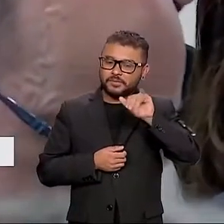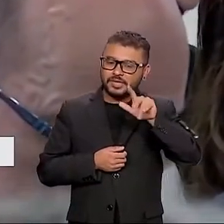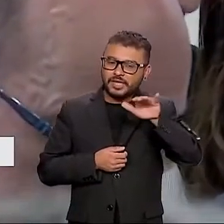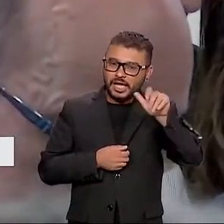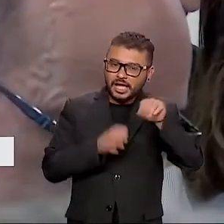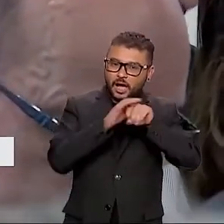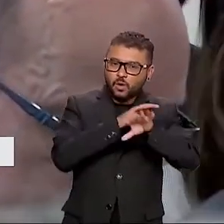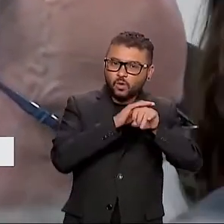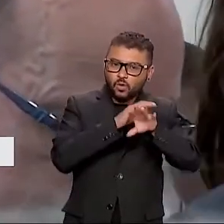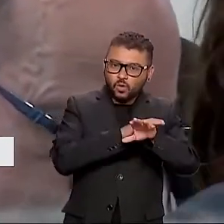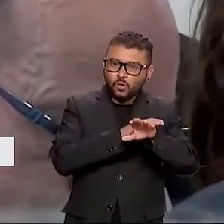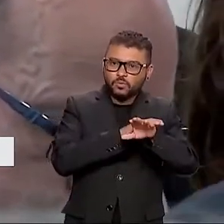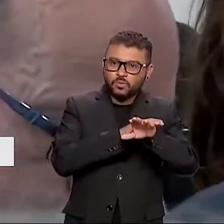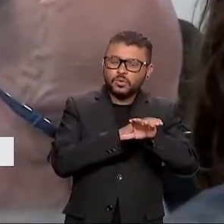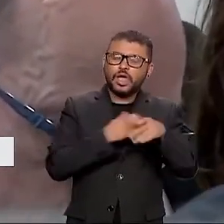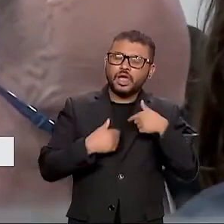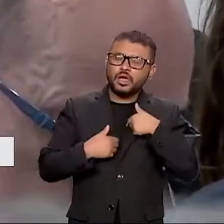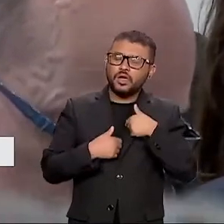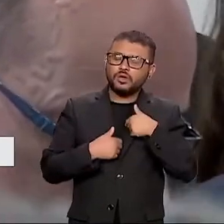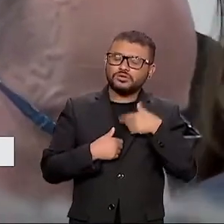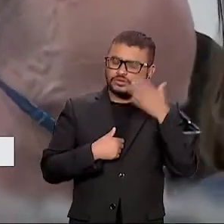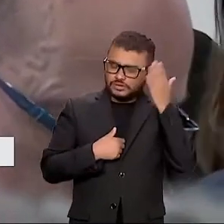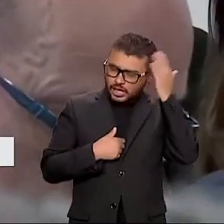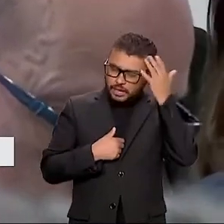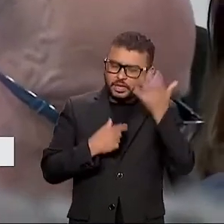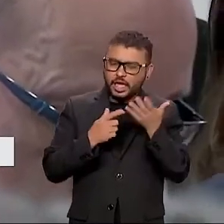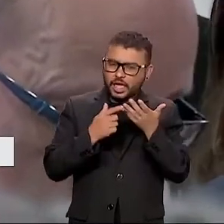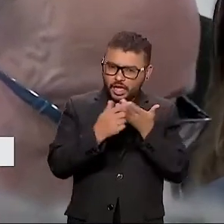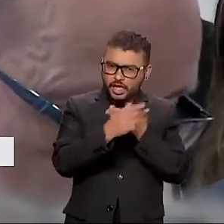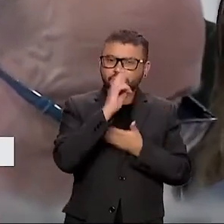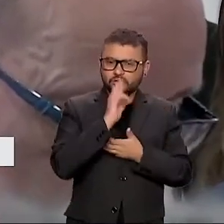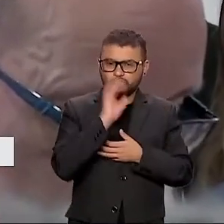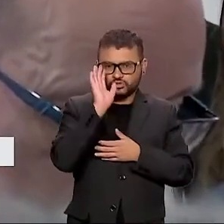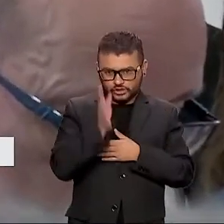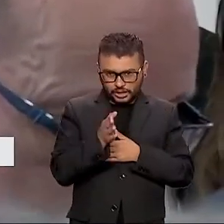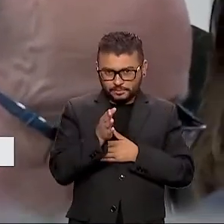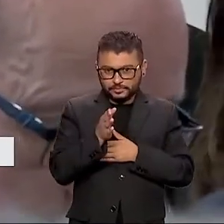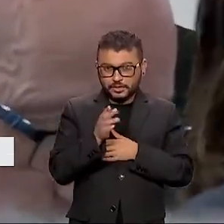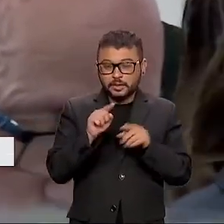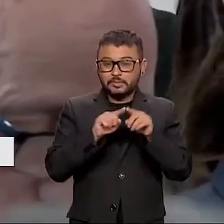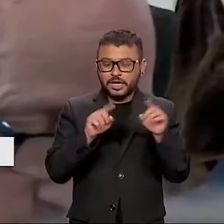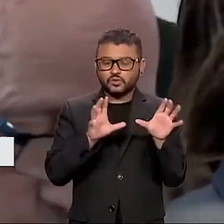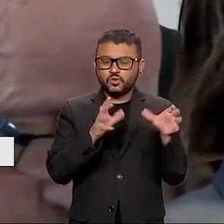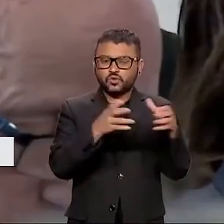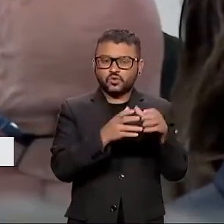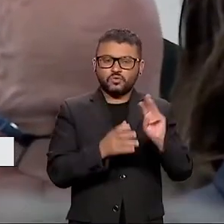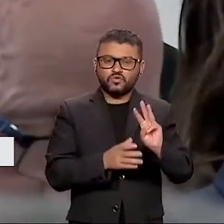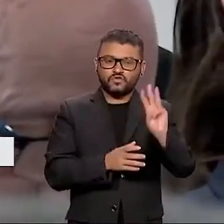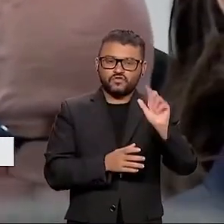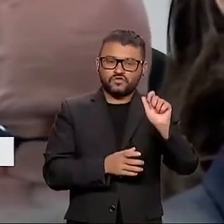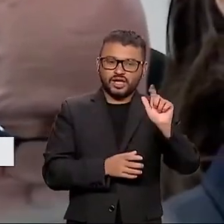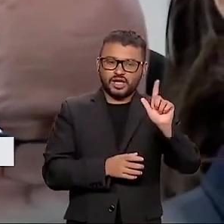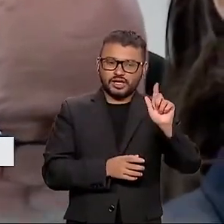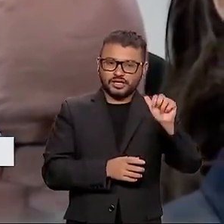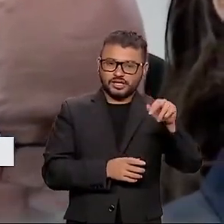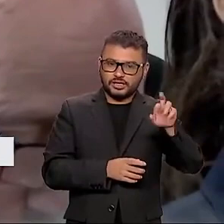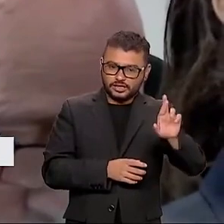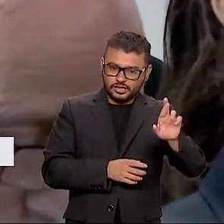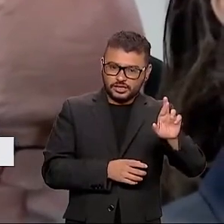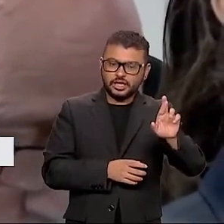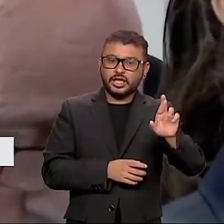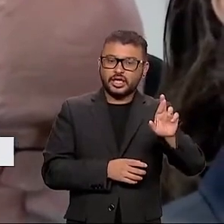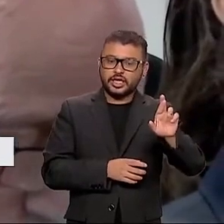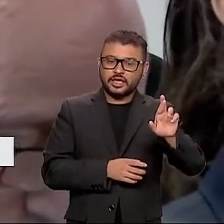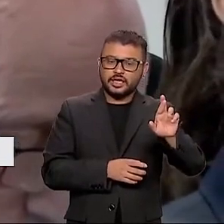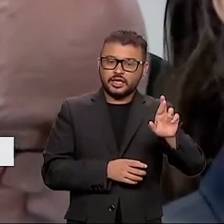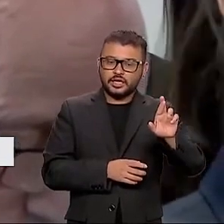Globo News. O senhor já respondeu as principais questões. Essa questão do Grupo Wagner, a Priscila perguntou, a nossa colega francesa já